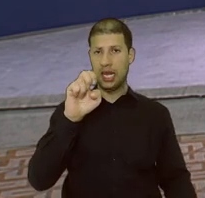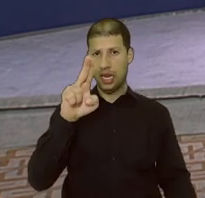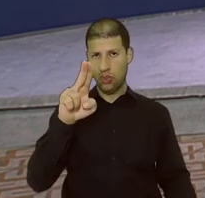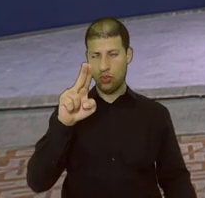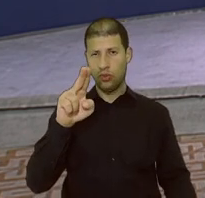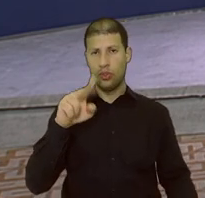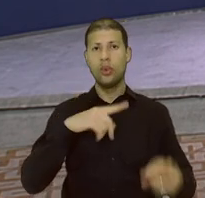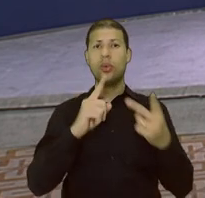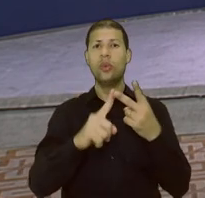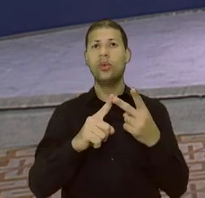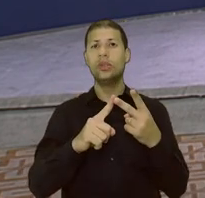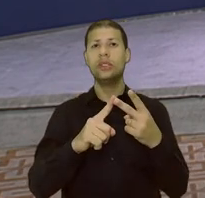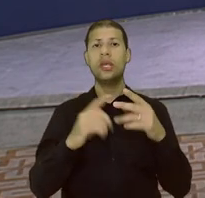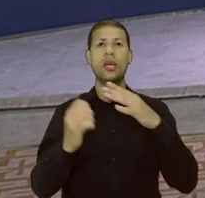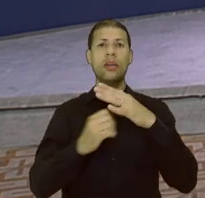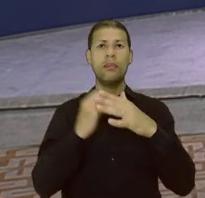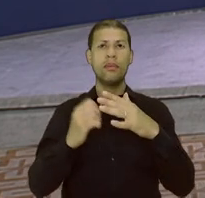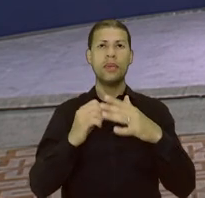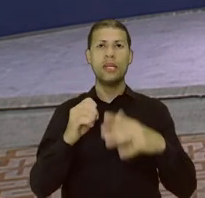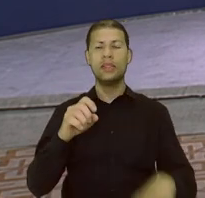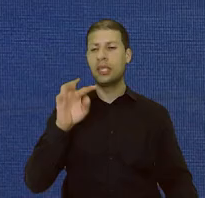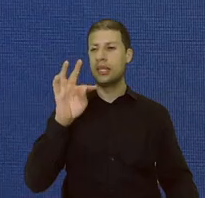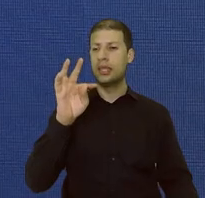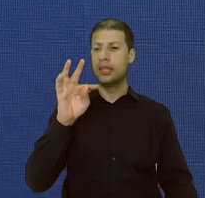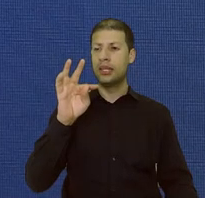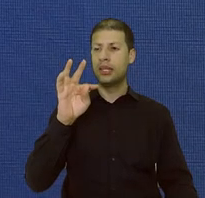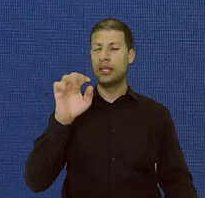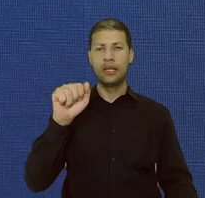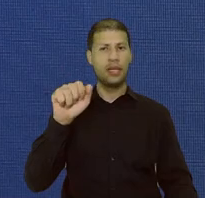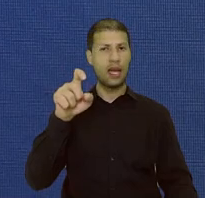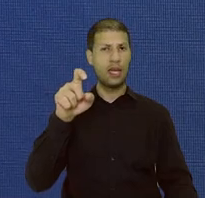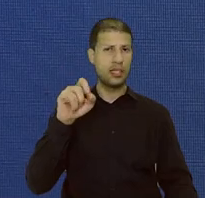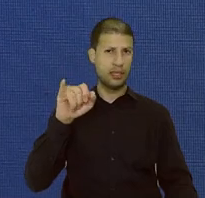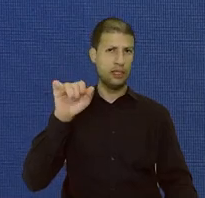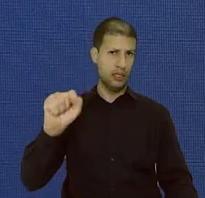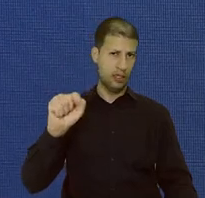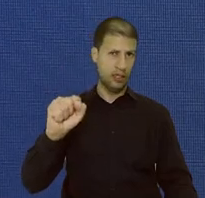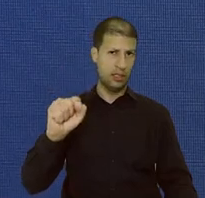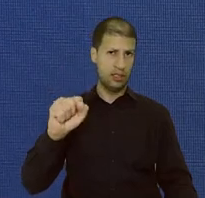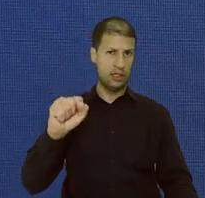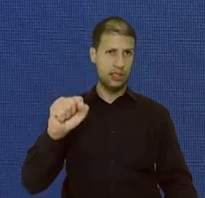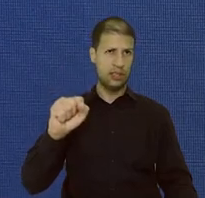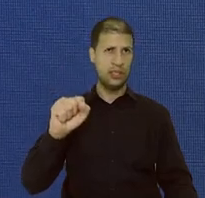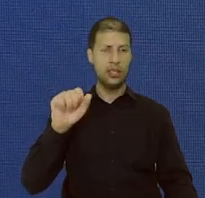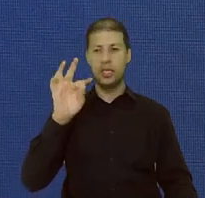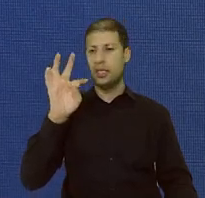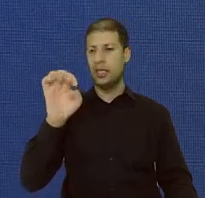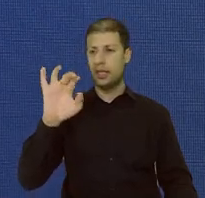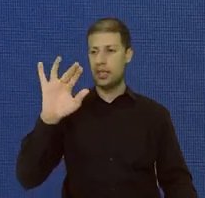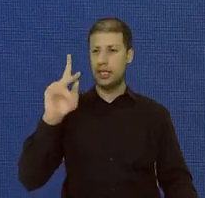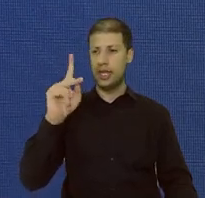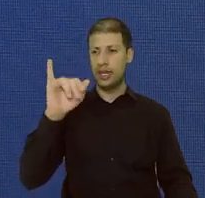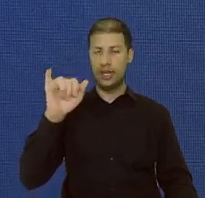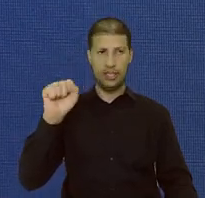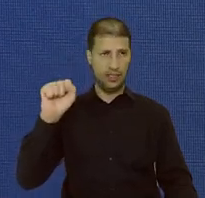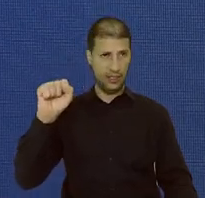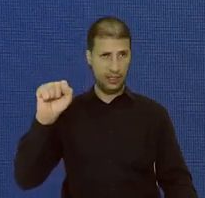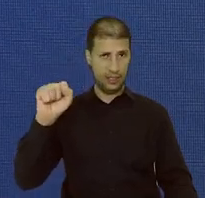foi uma empresa de Cobain que foi a técnica então é até que vocês veio nessa nessa